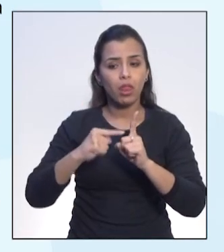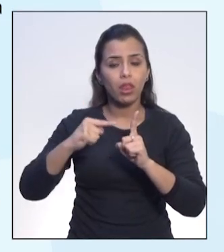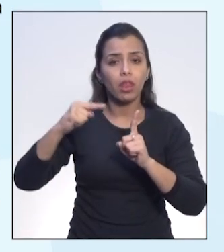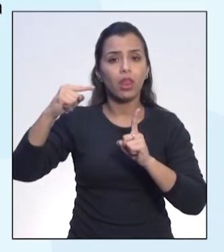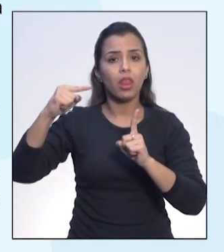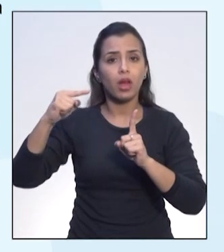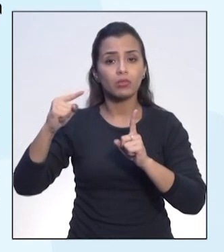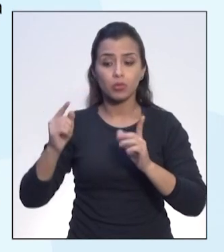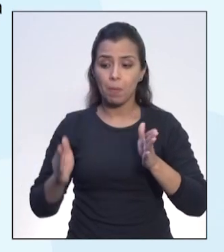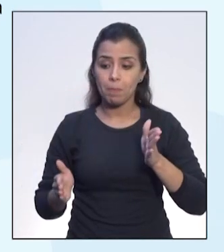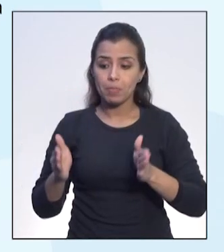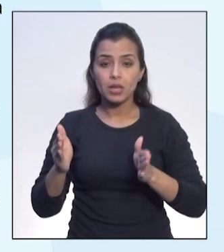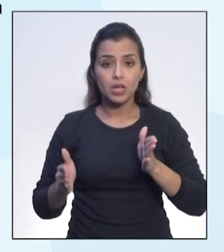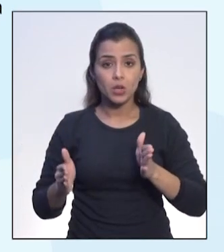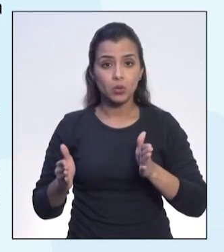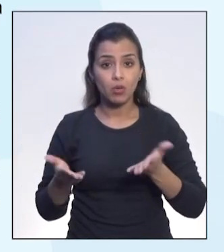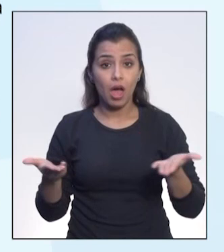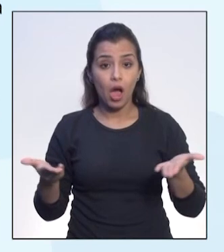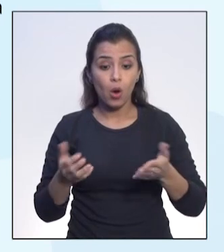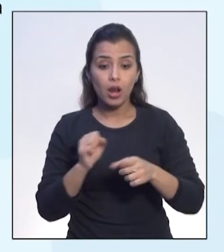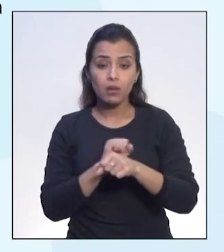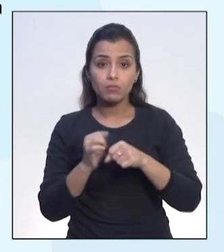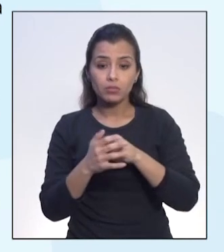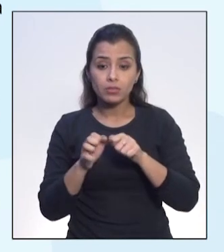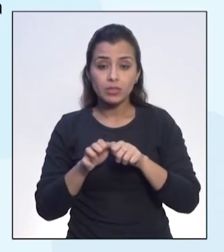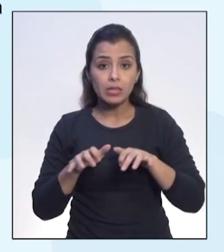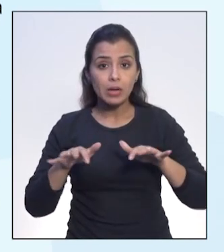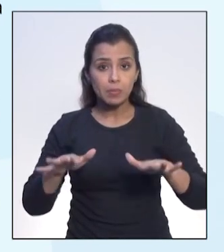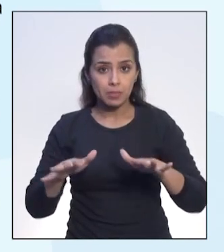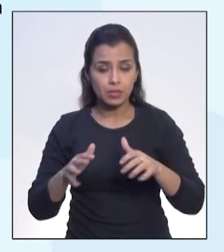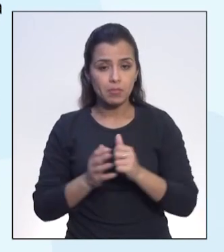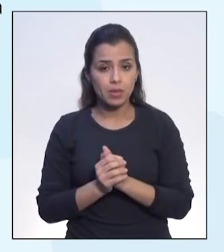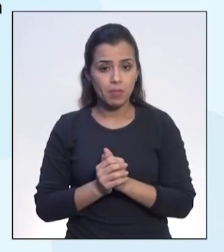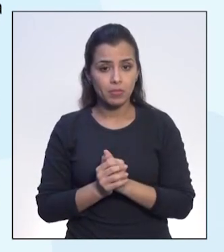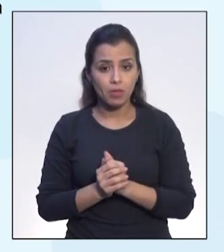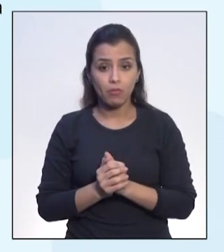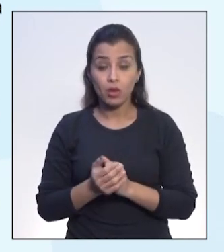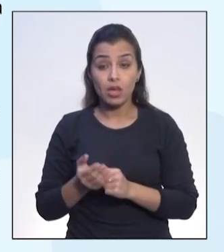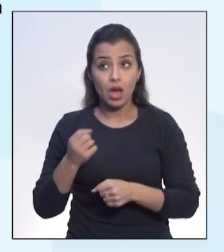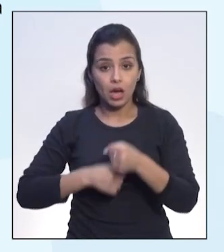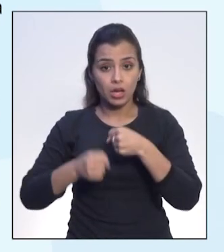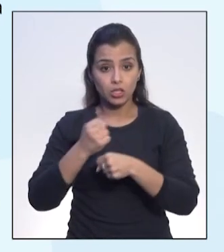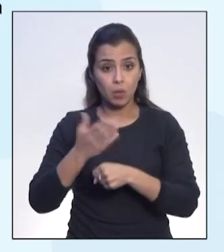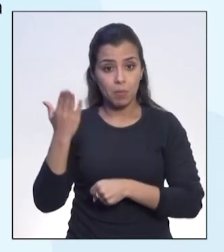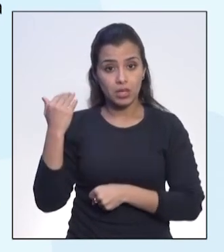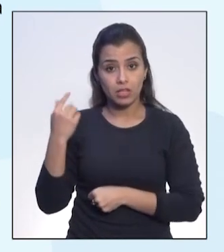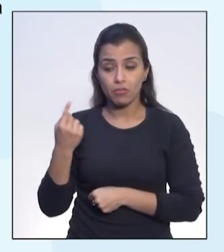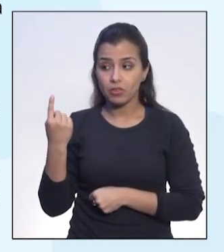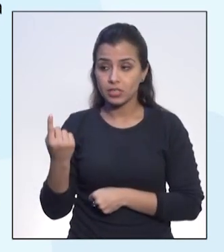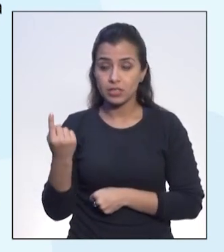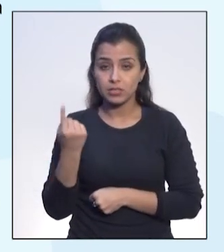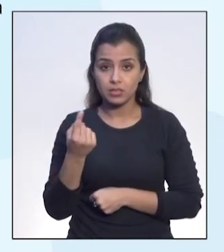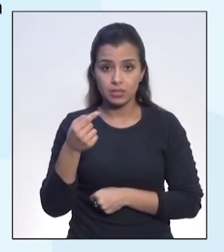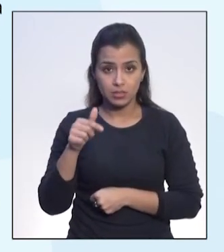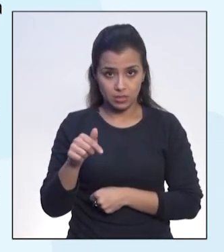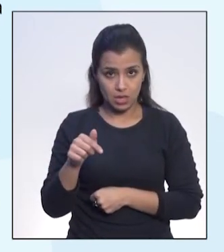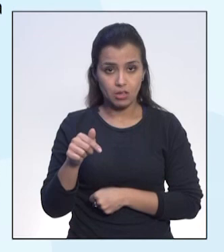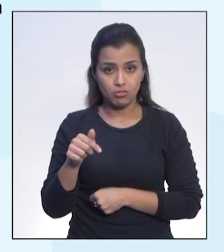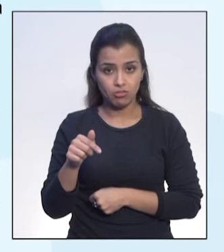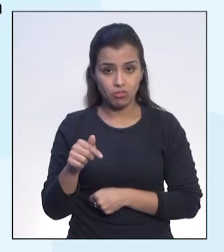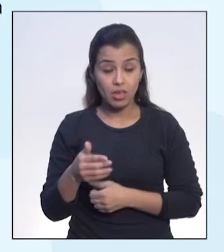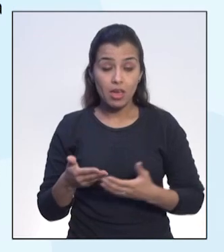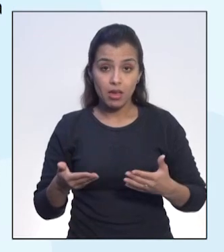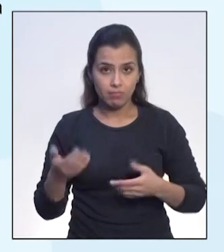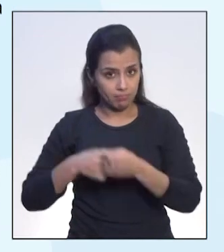mesmo período da pandemia aqui. Então, foi 117 casos no ano passado e foram 143